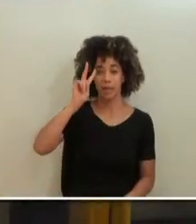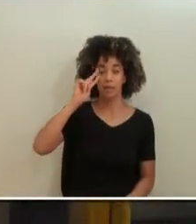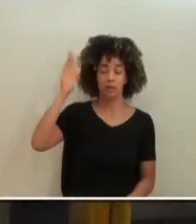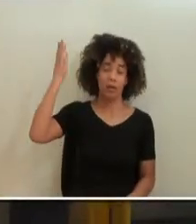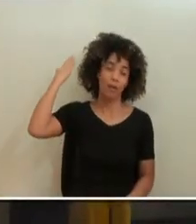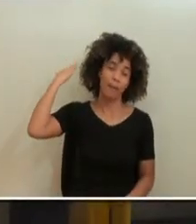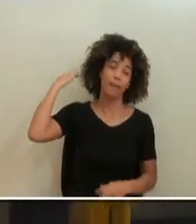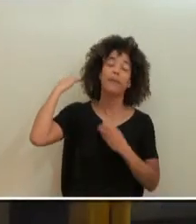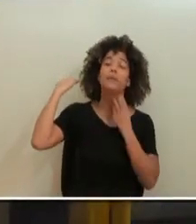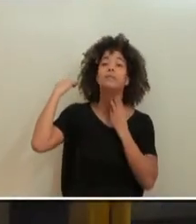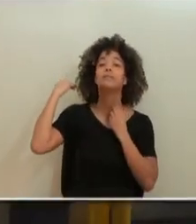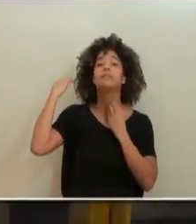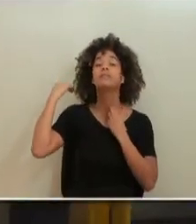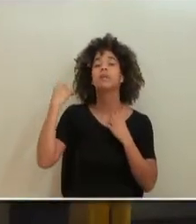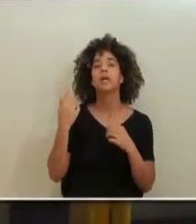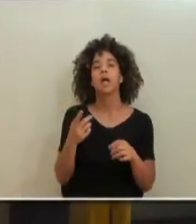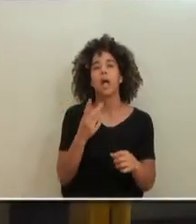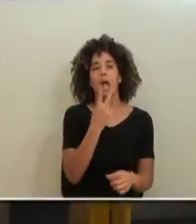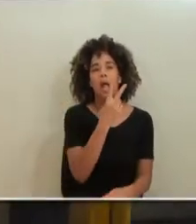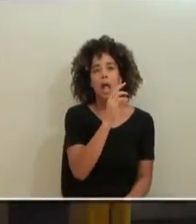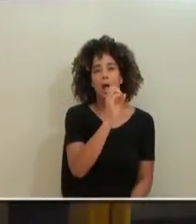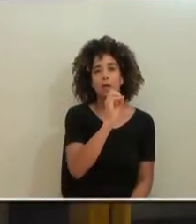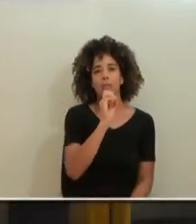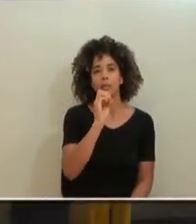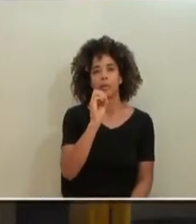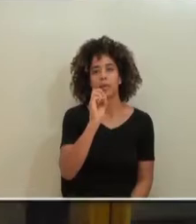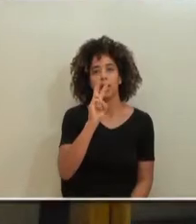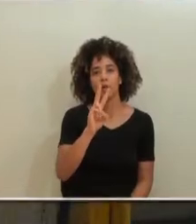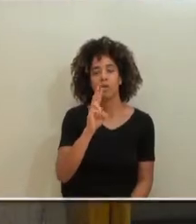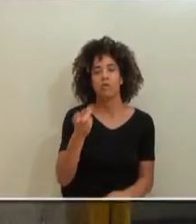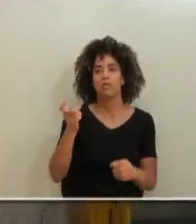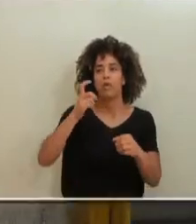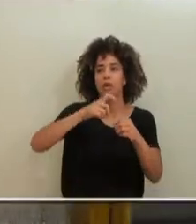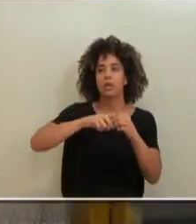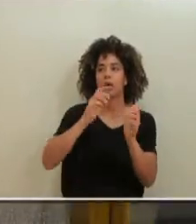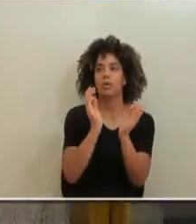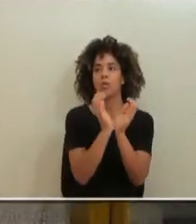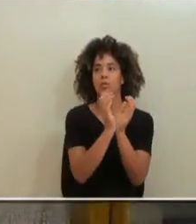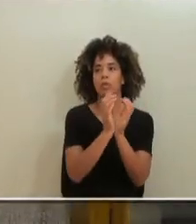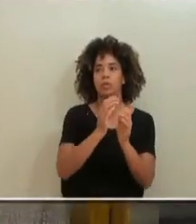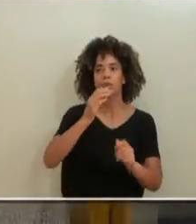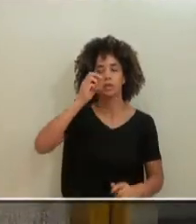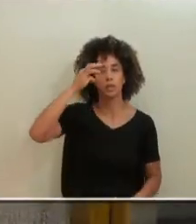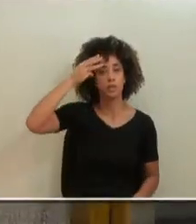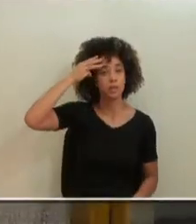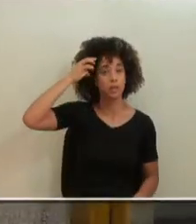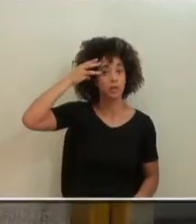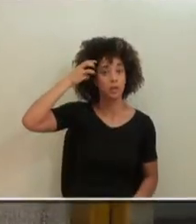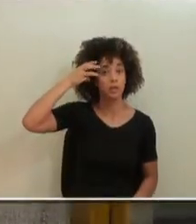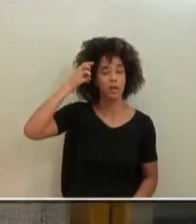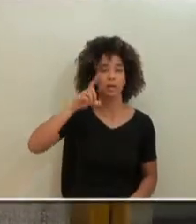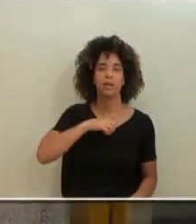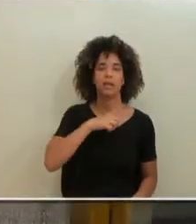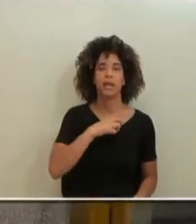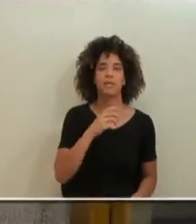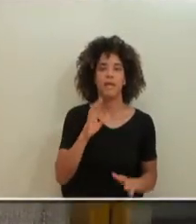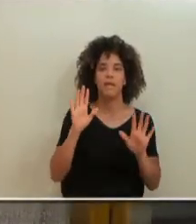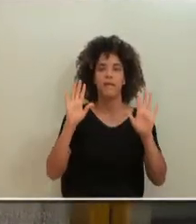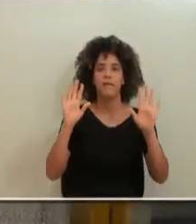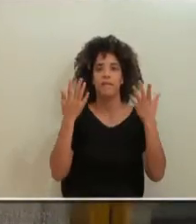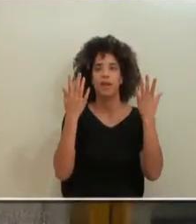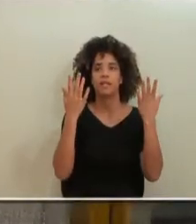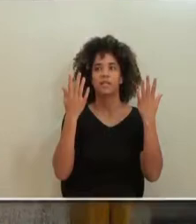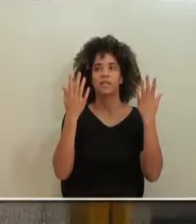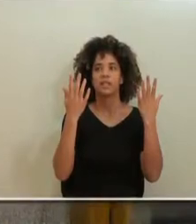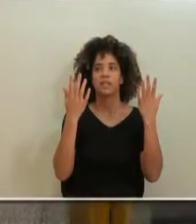em 2002, se não me engano. Houve a festa de 25 anos do grupo escoteiro Guaracá em 2001, eu